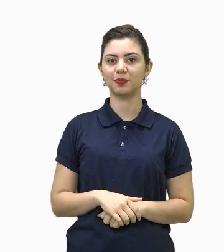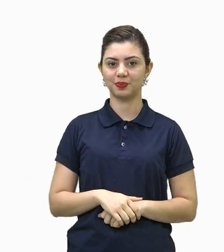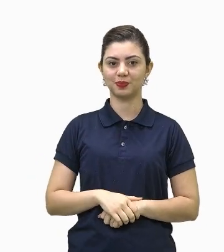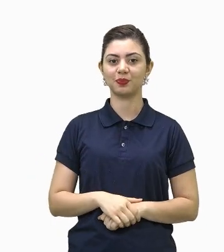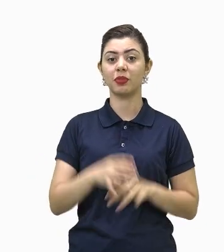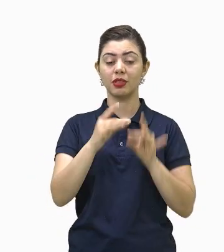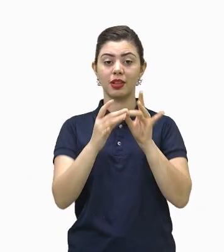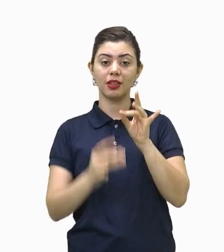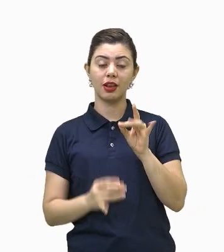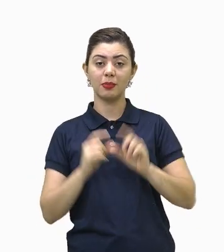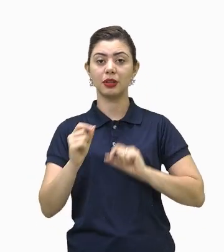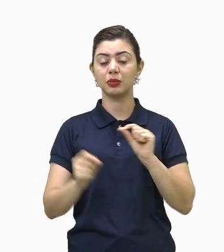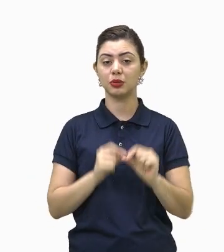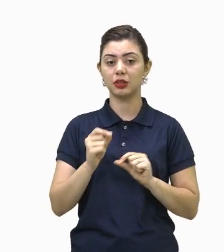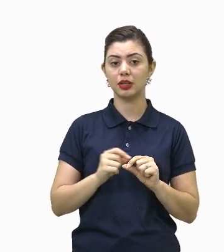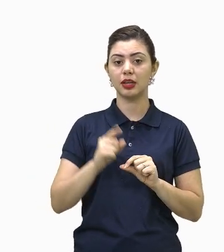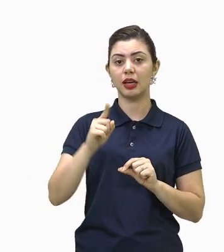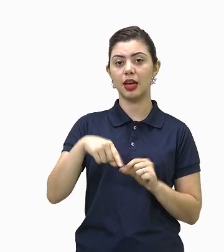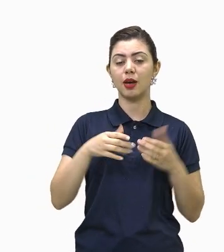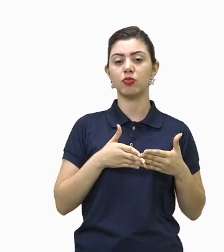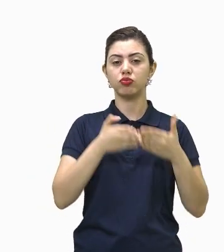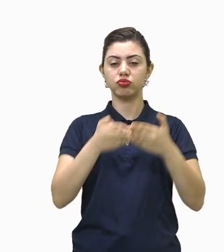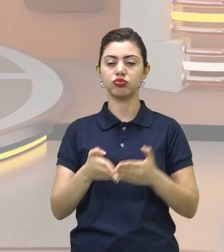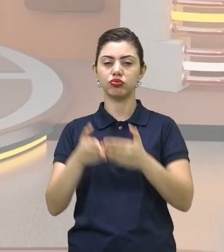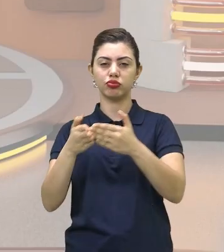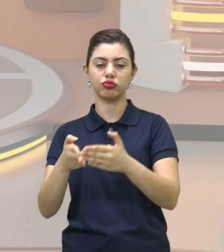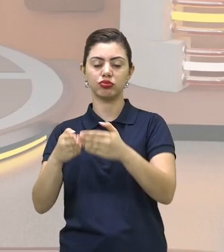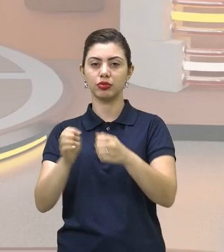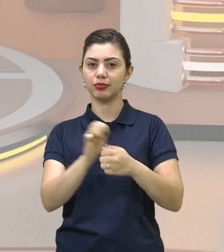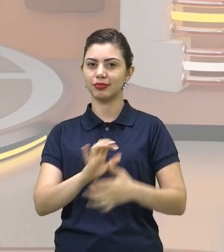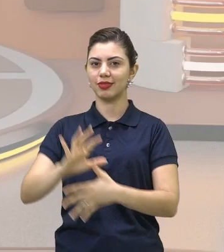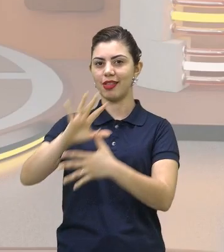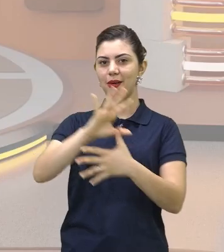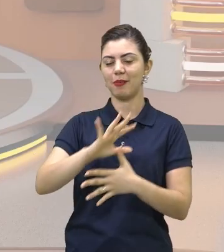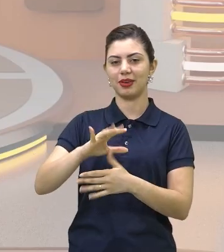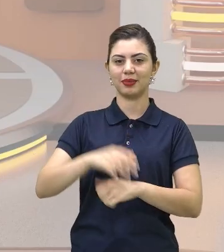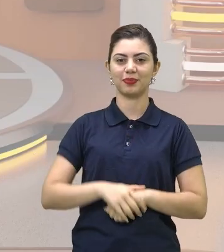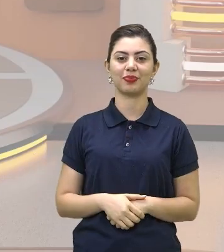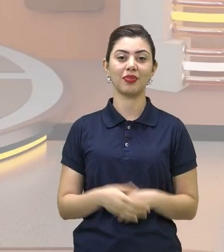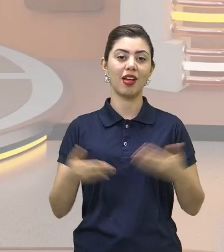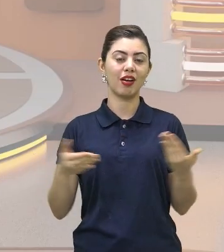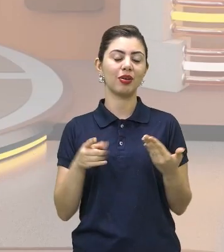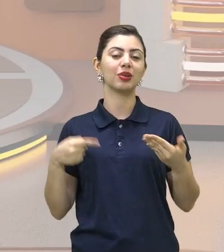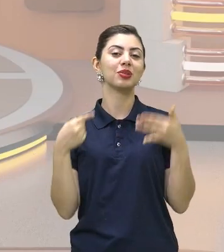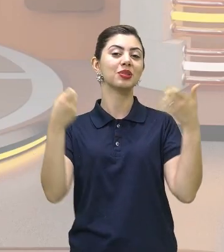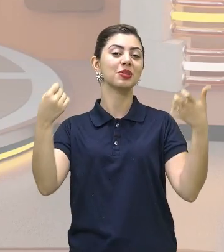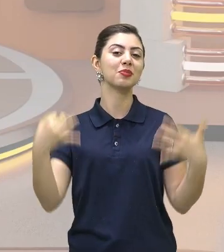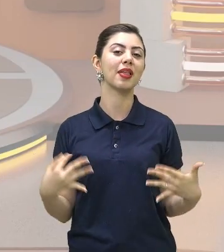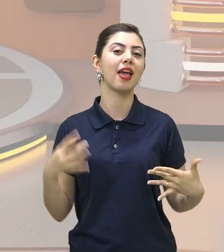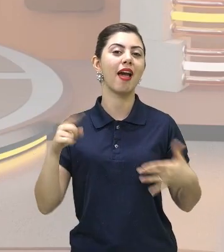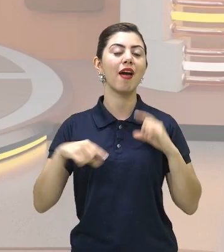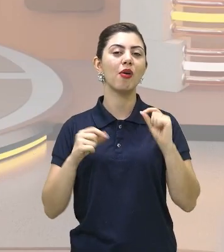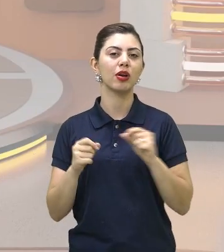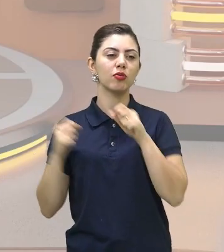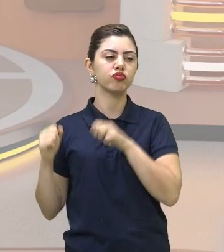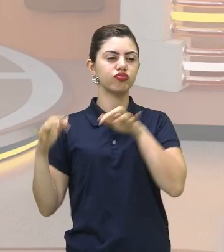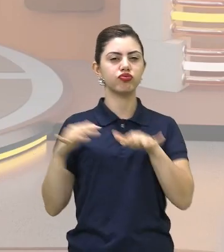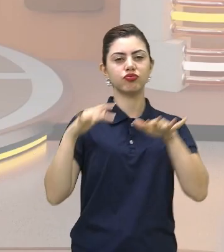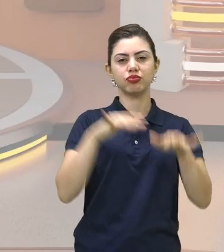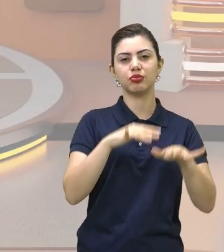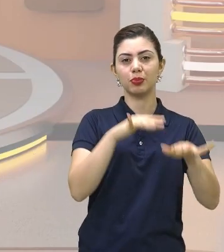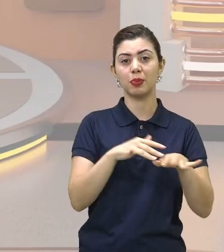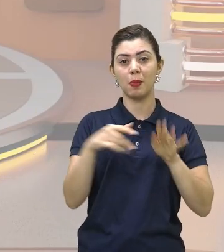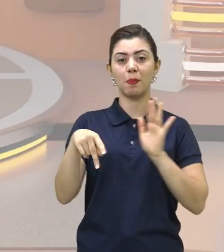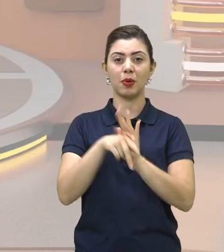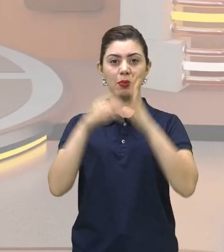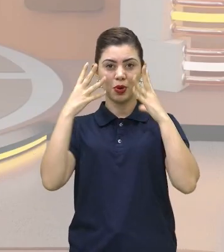oriental, detalhamento às expedições nas Américas. E vamos falar então sobre as invasões